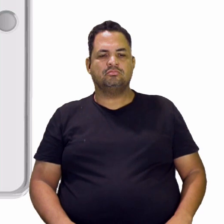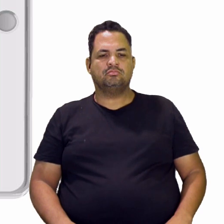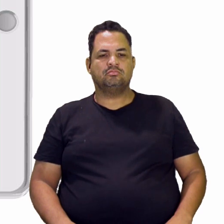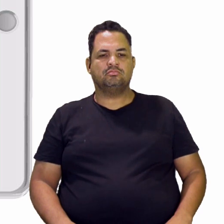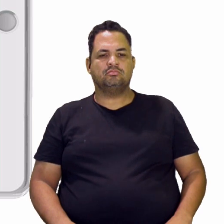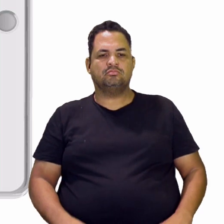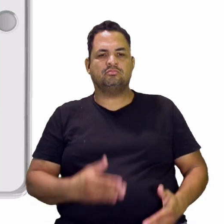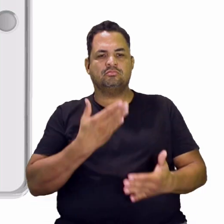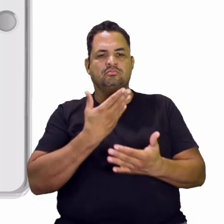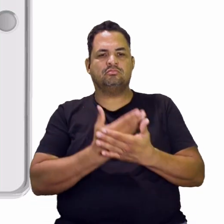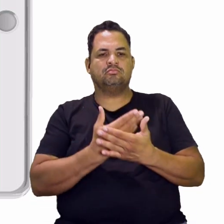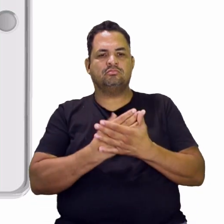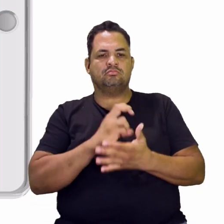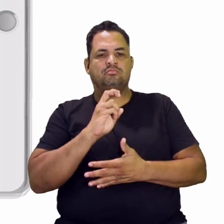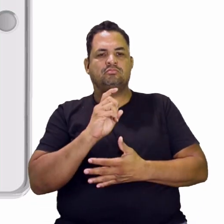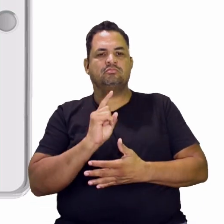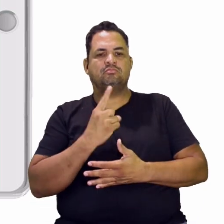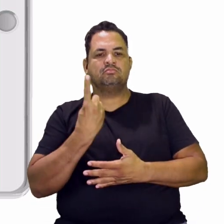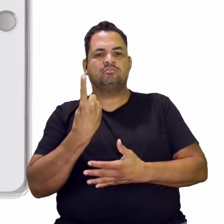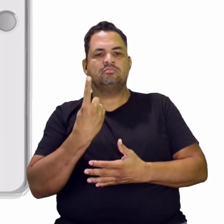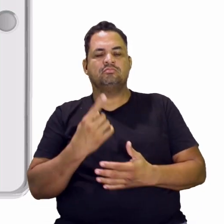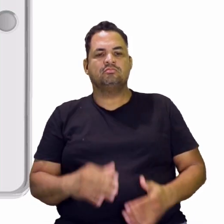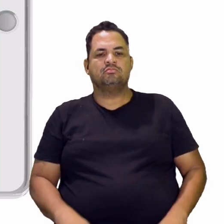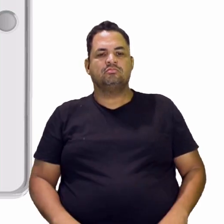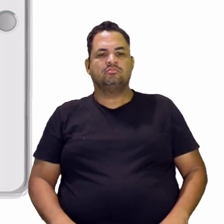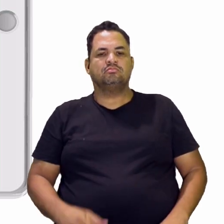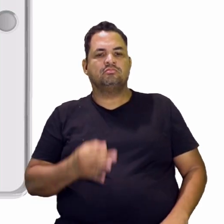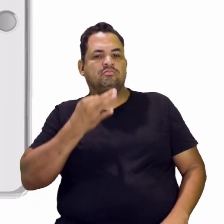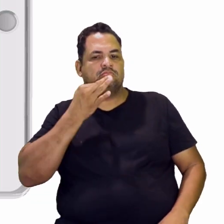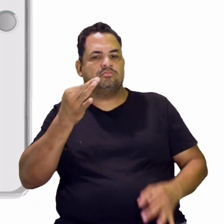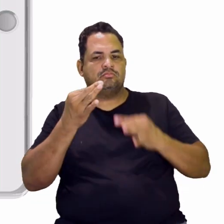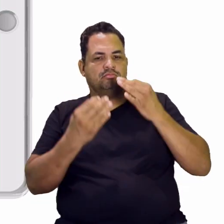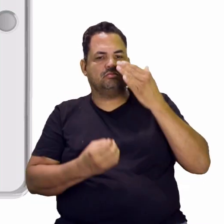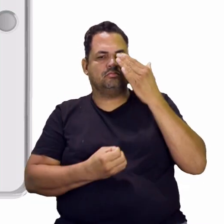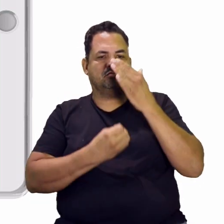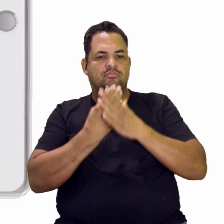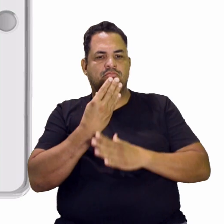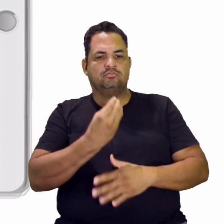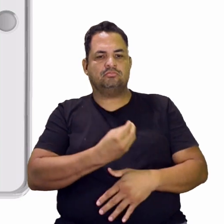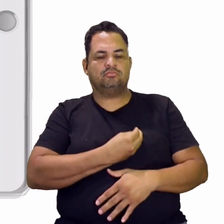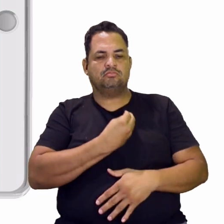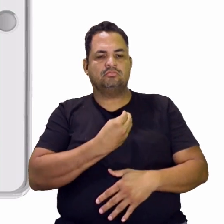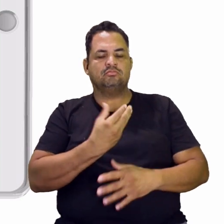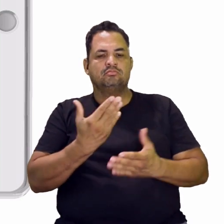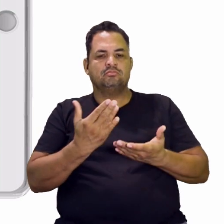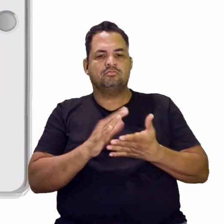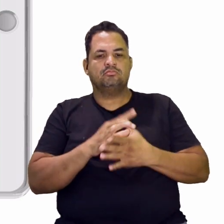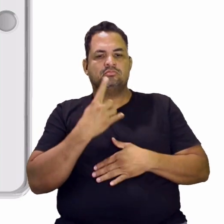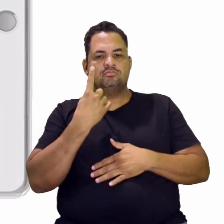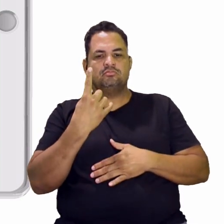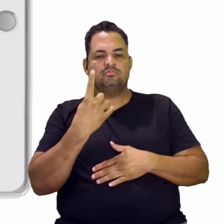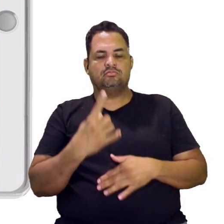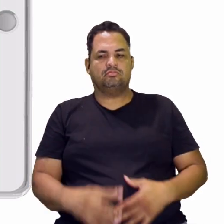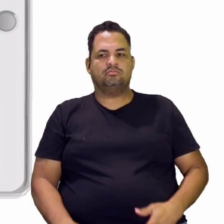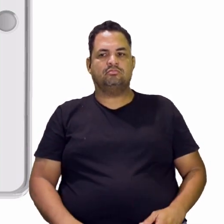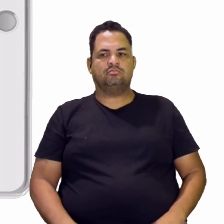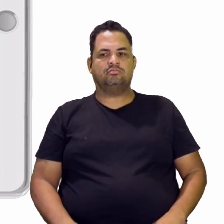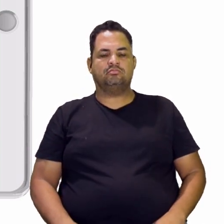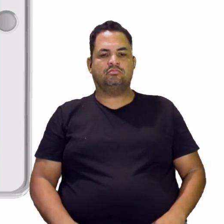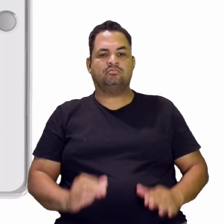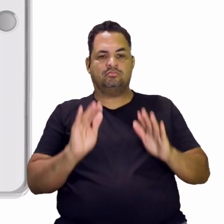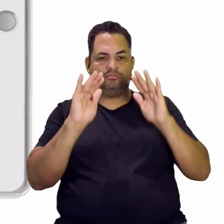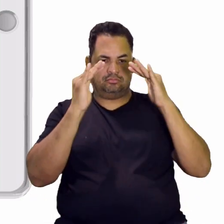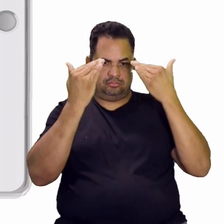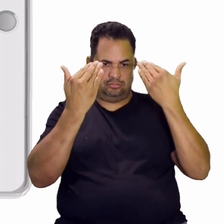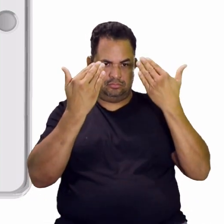Aula 5.1. Hipótese sobre a origem da vida 1, tá? Presta